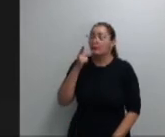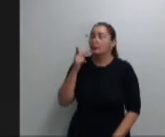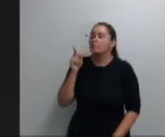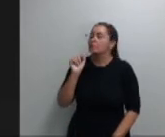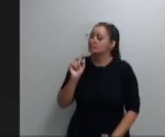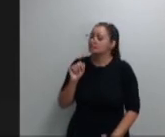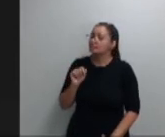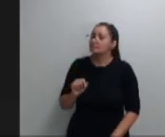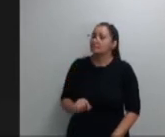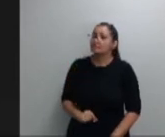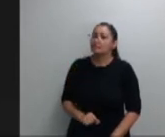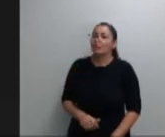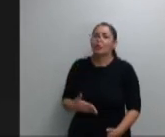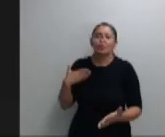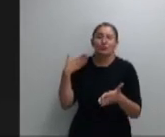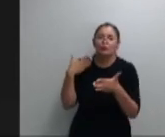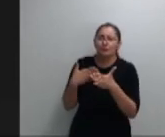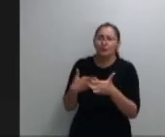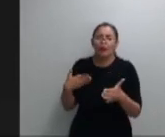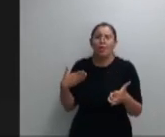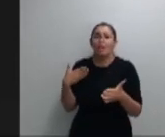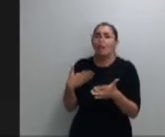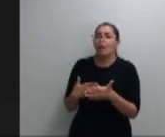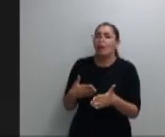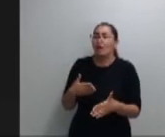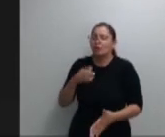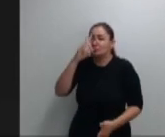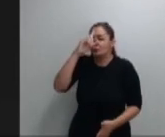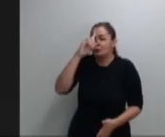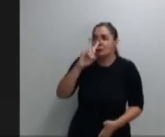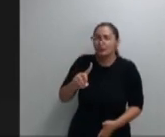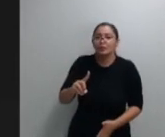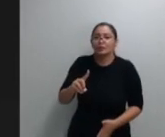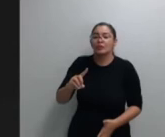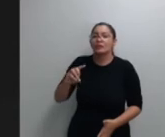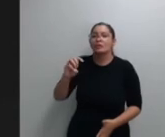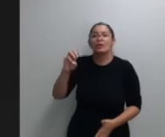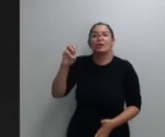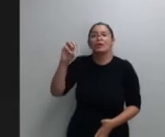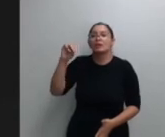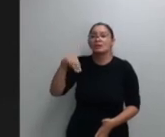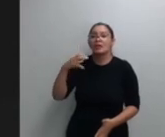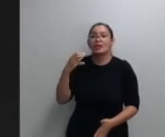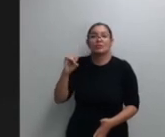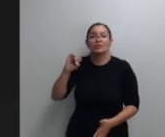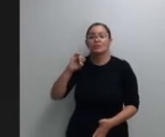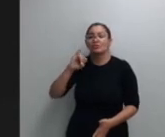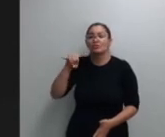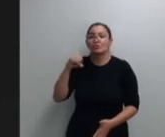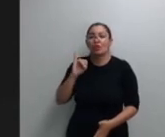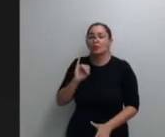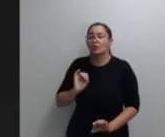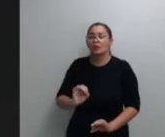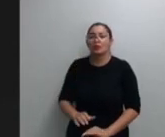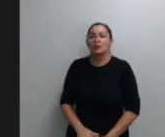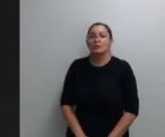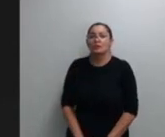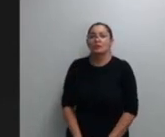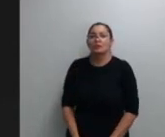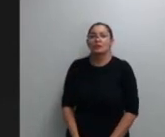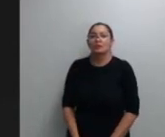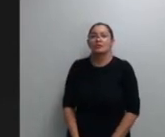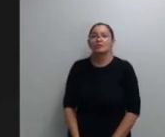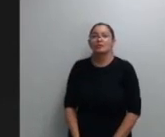eu inverteria até a decisão do CNJ porque eu acho que essa farra de no